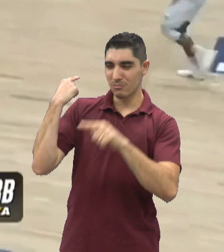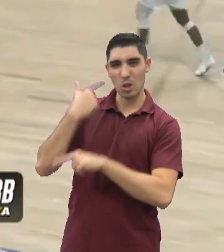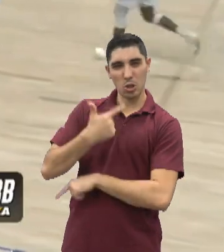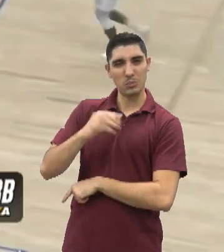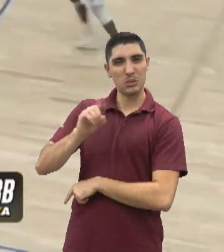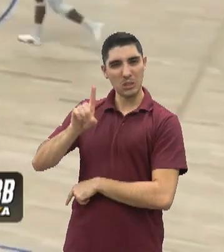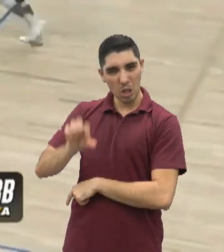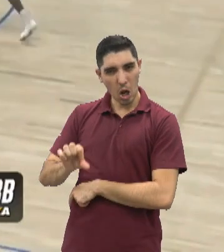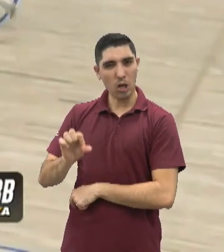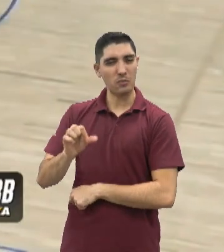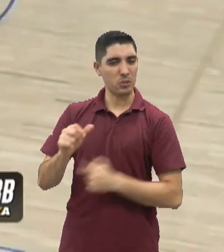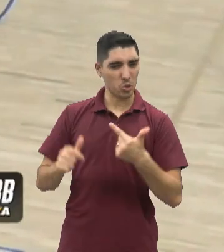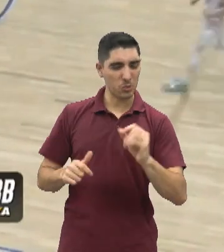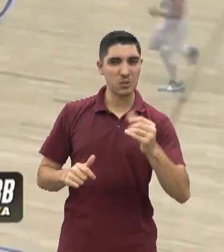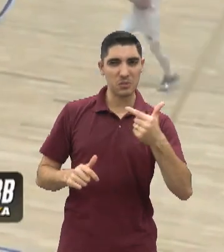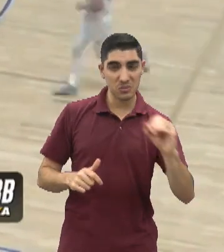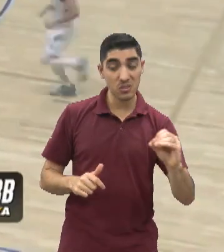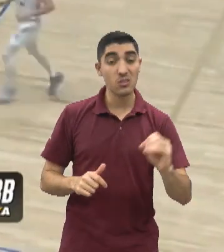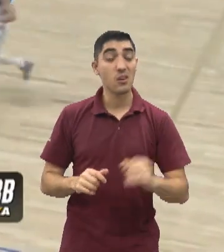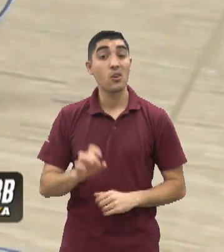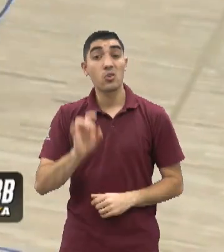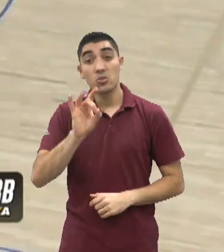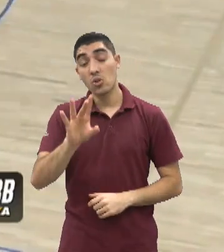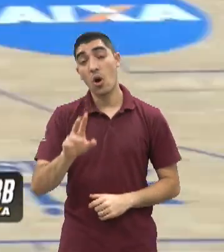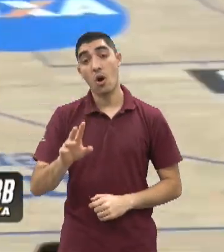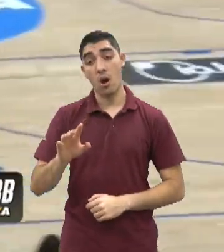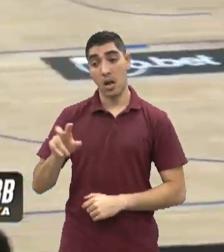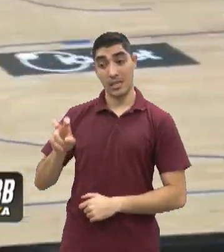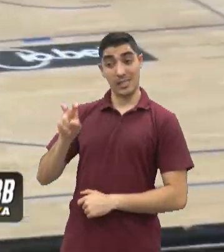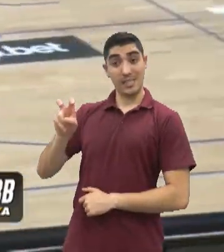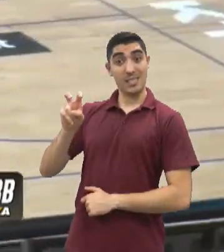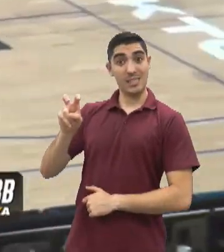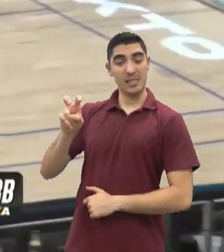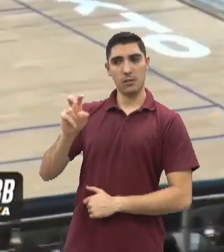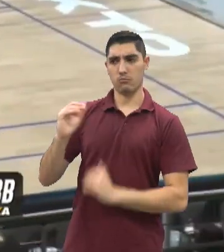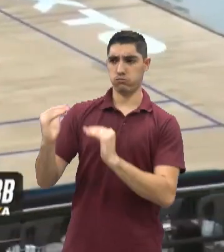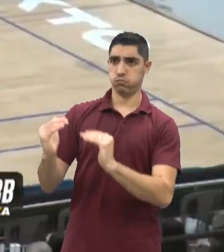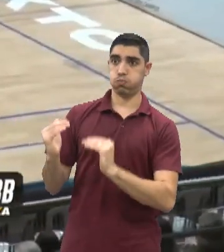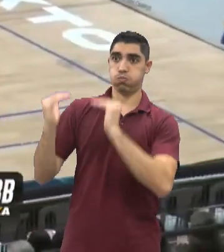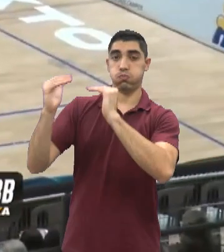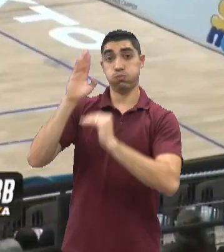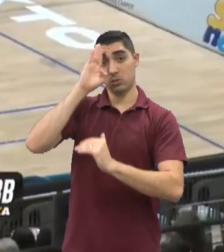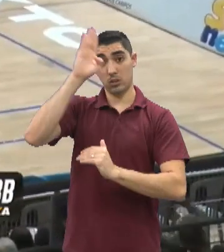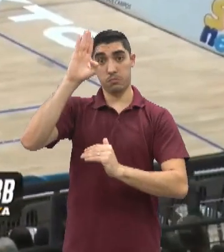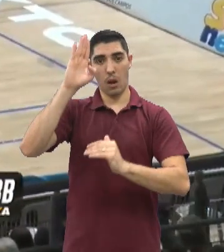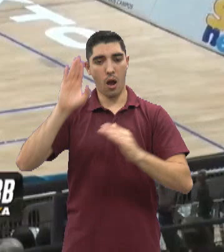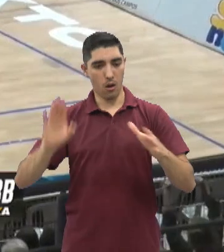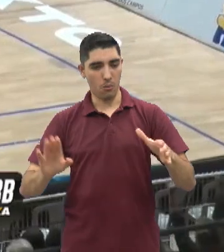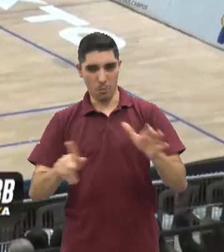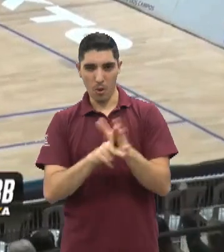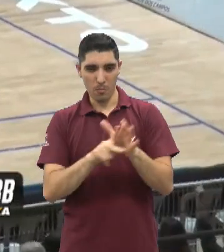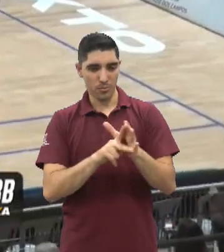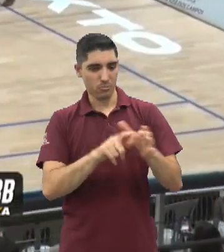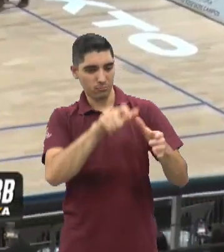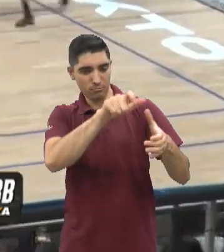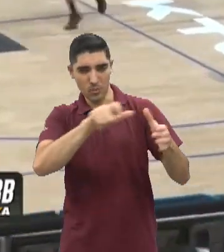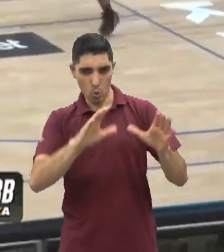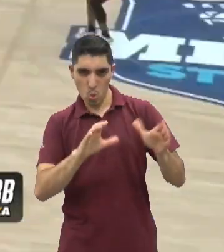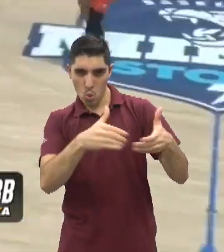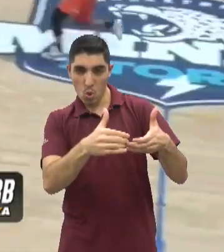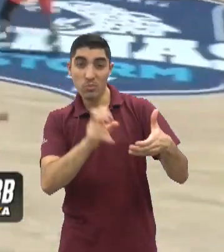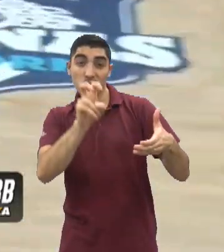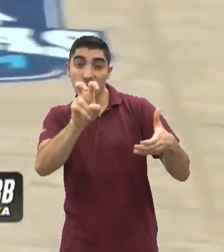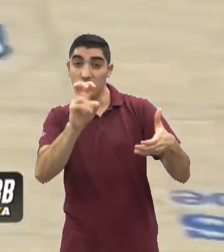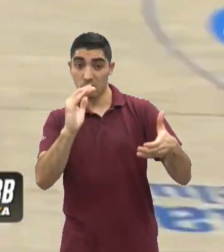Chiorio, só tem 5 adultos na equipe adulta do São José e está sendo complementado aí pelos garotos, e a gente sabe que os garotos acabam